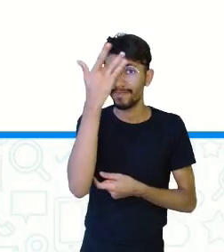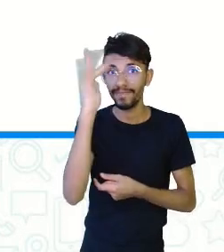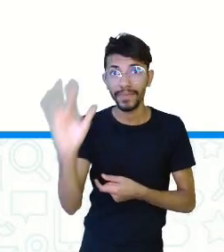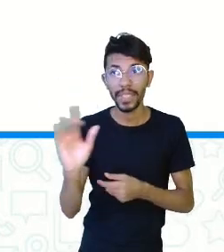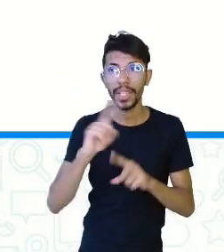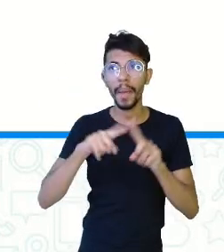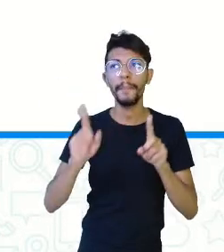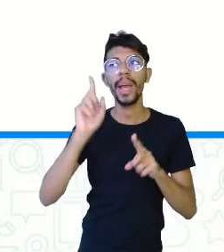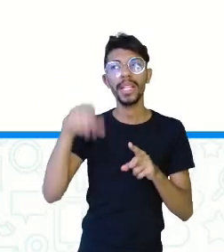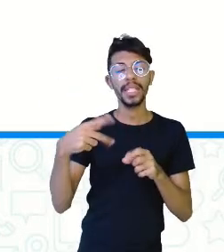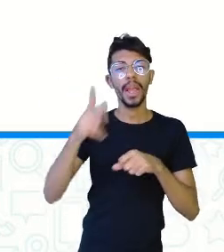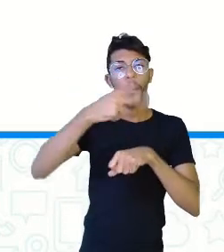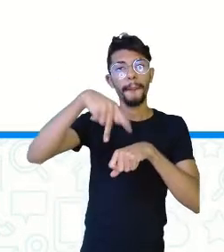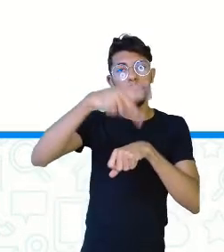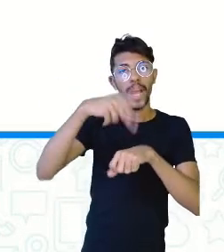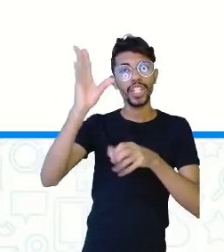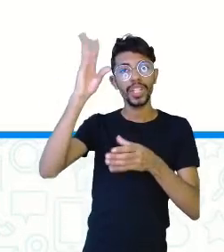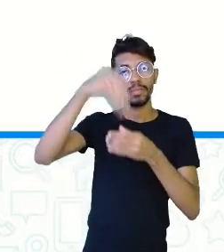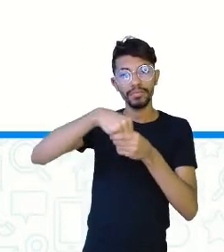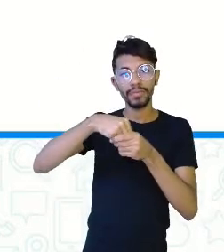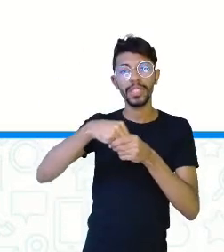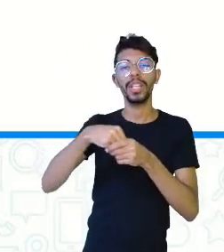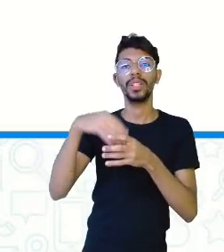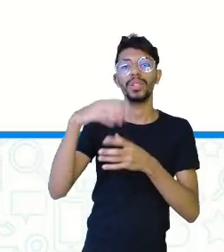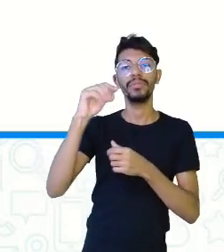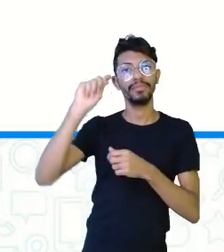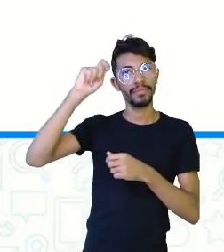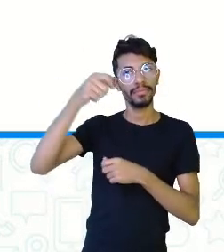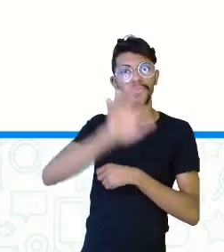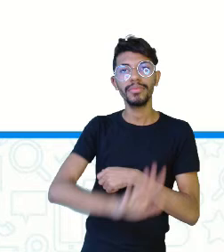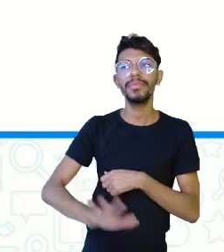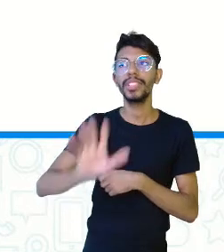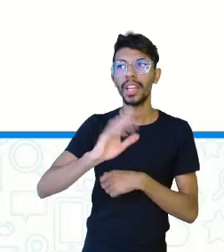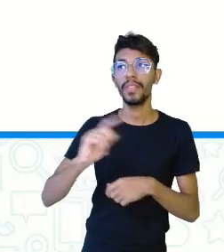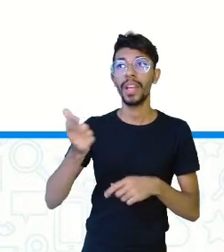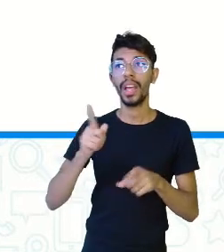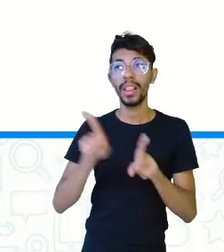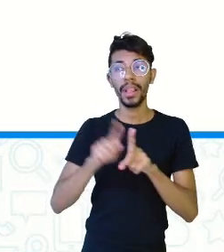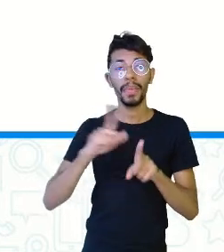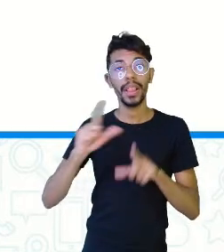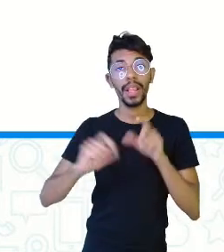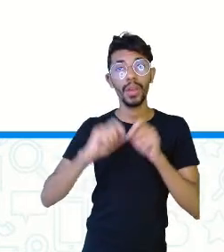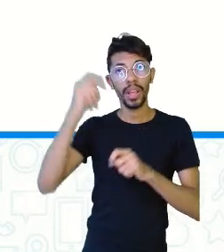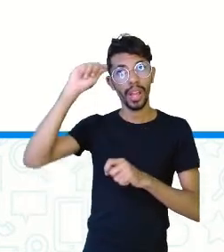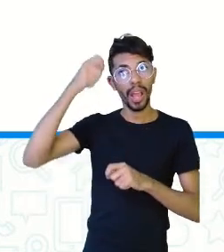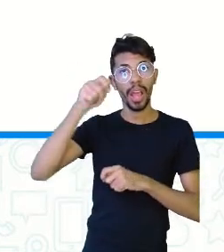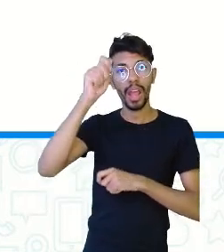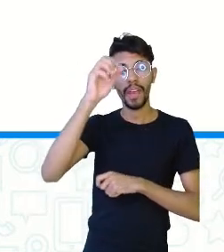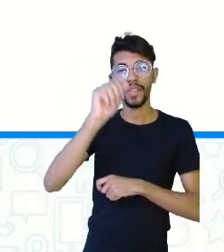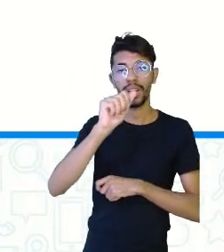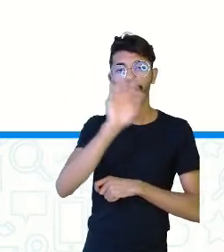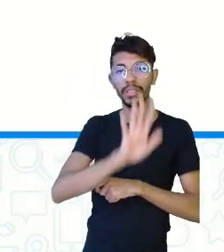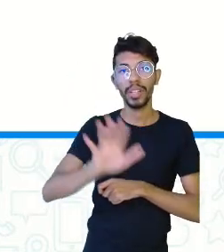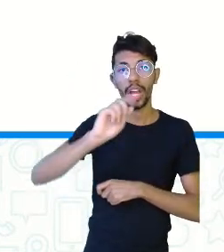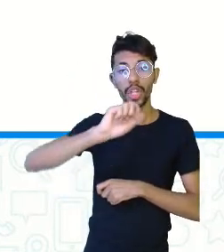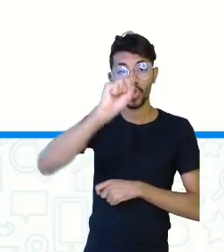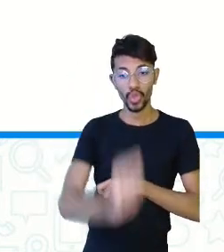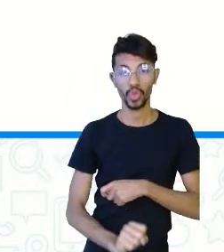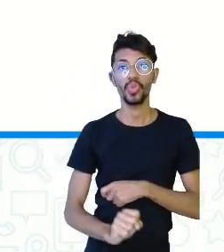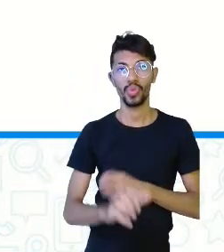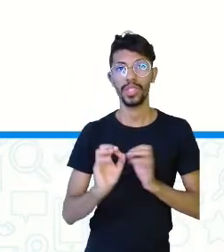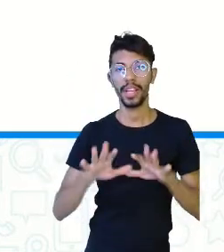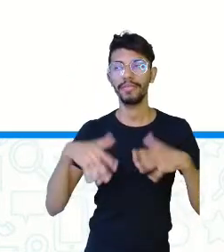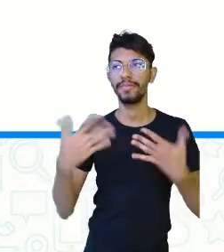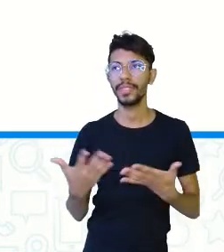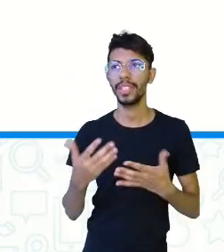que faz parte da África. Temos a África do Sul, tá certo? Então, fica aí esse esclarecimento, que a África não é apenas